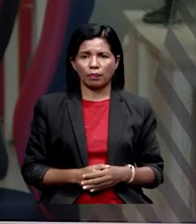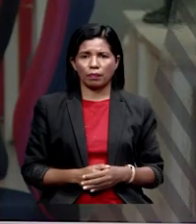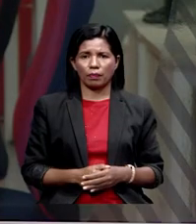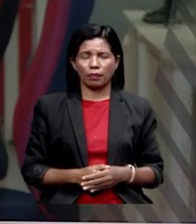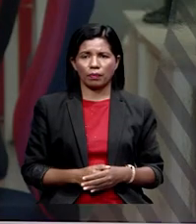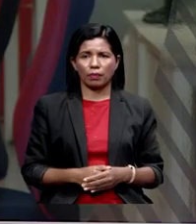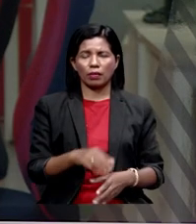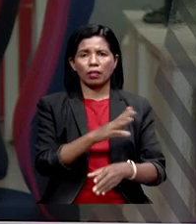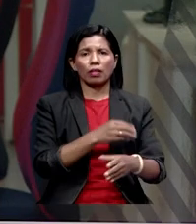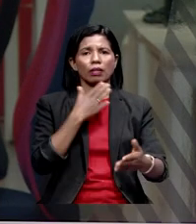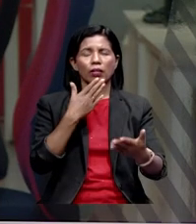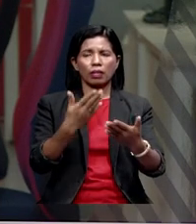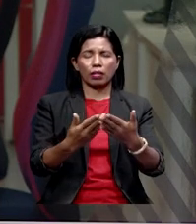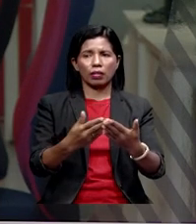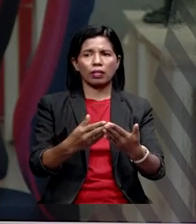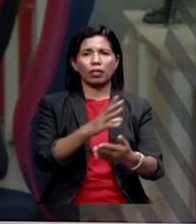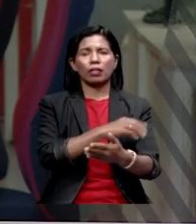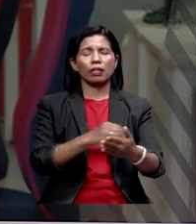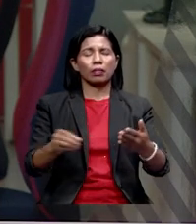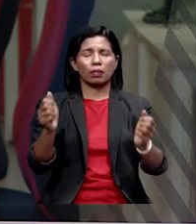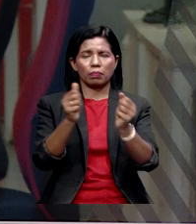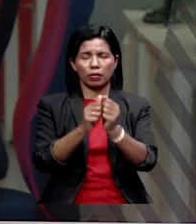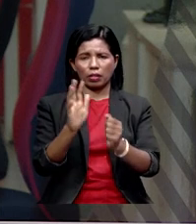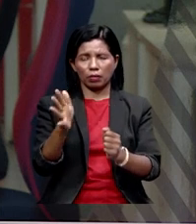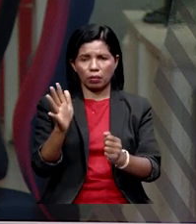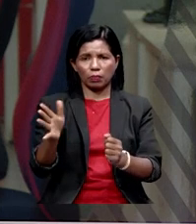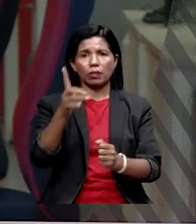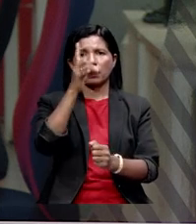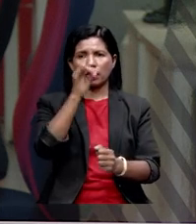Congregação Ordem Carmelita celebra aniversário Badal Alimanulu e Adili.